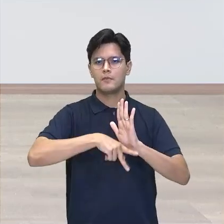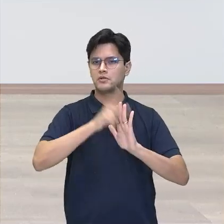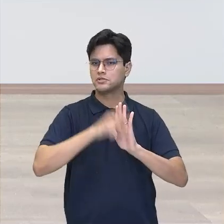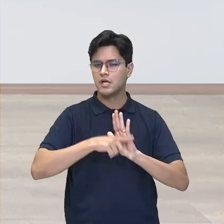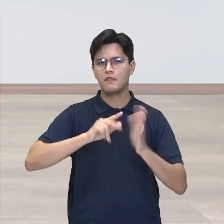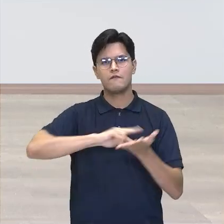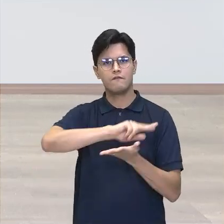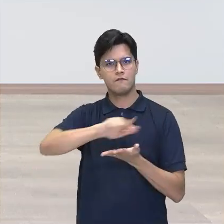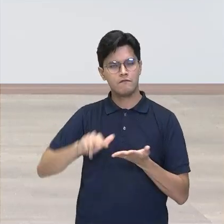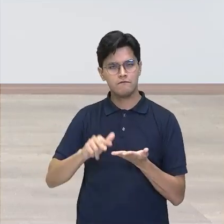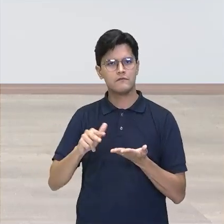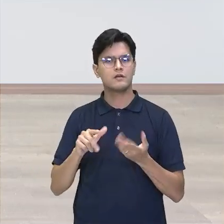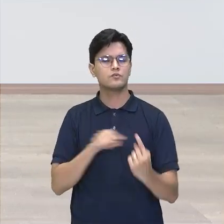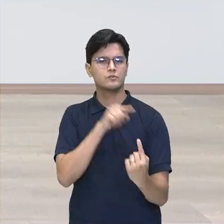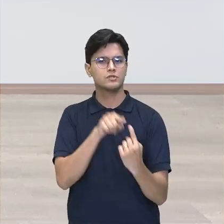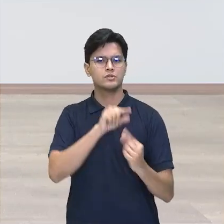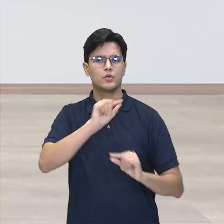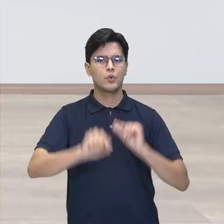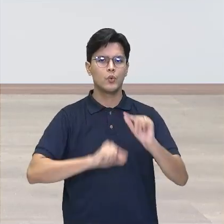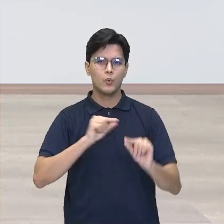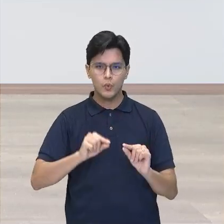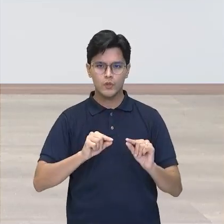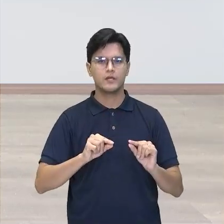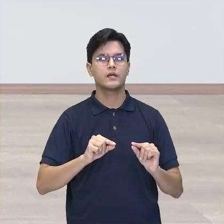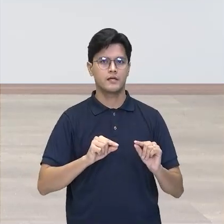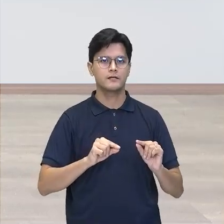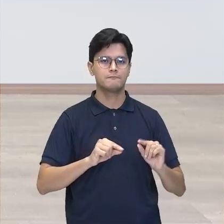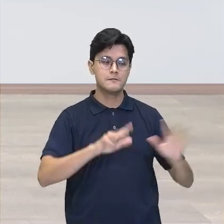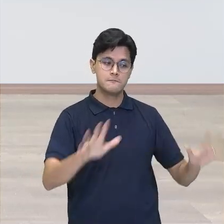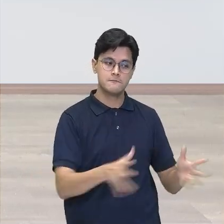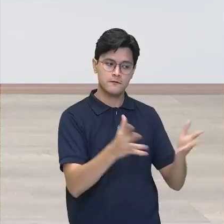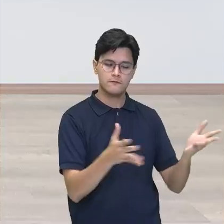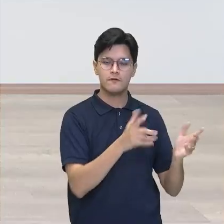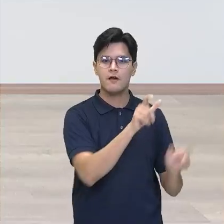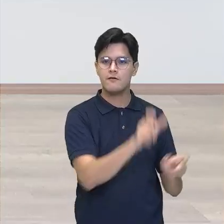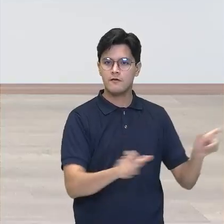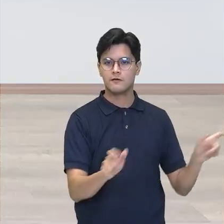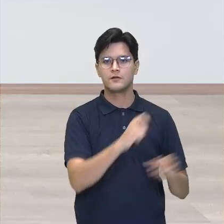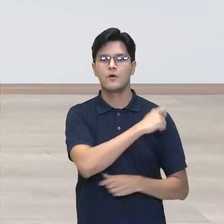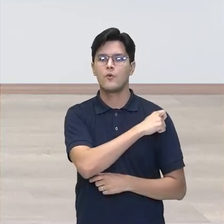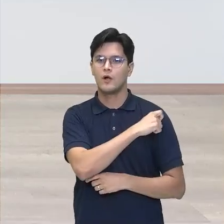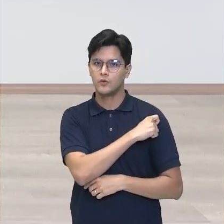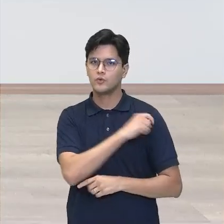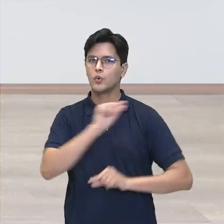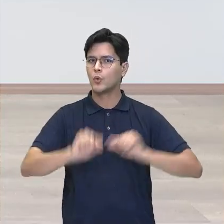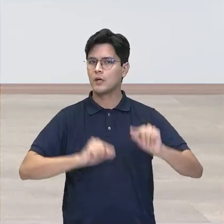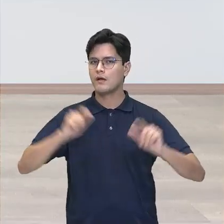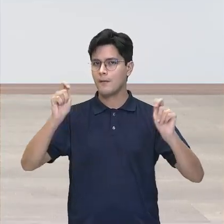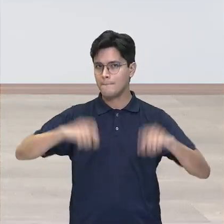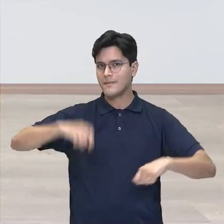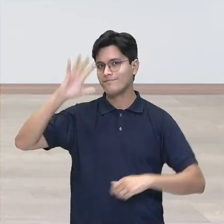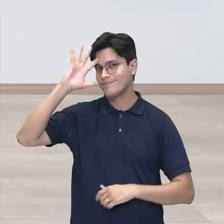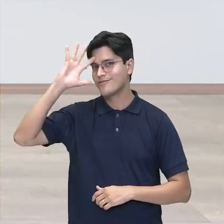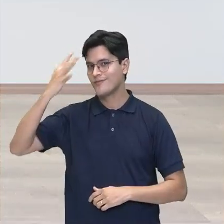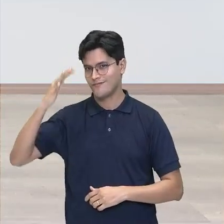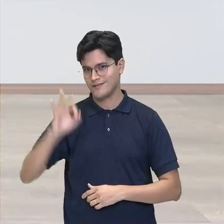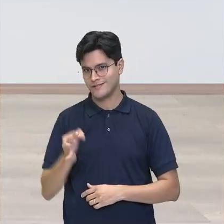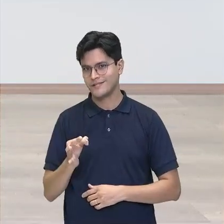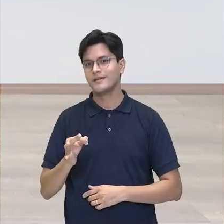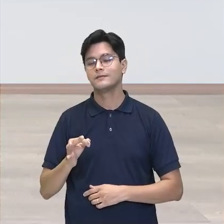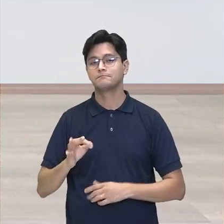estudantes fazerem e irem muito além do que resolução de questões diretas ou objetivas, tá bom, professores? Então, a gente espera que